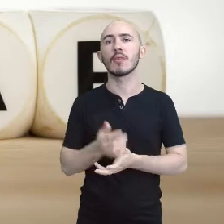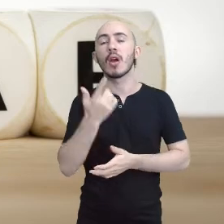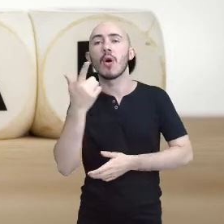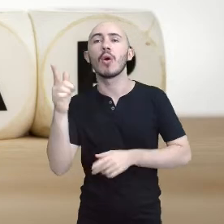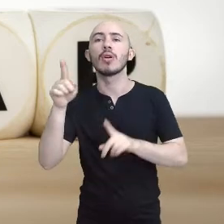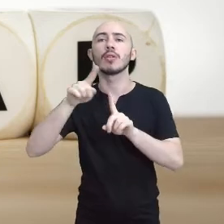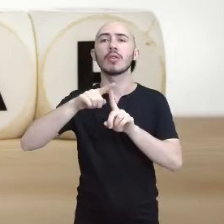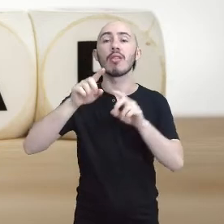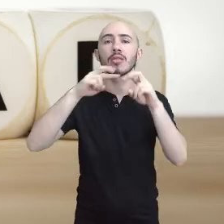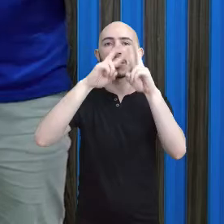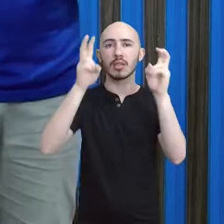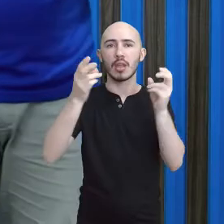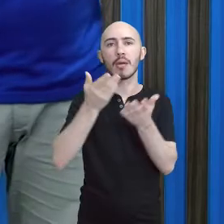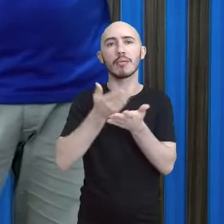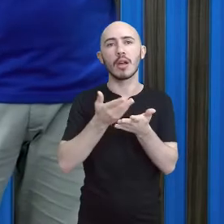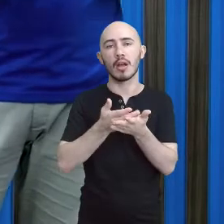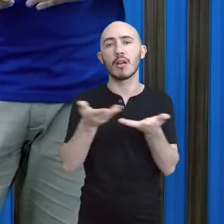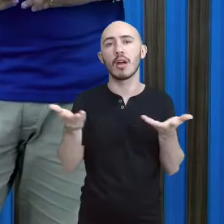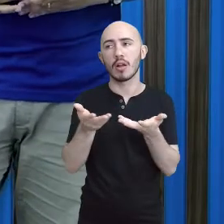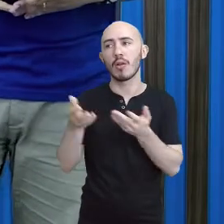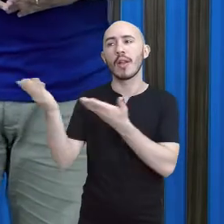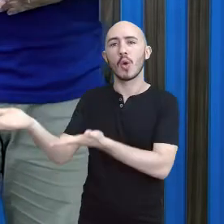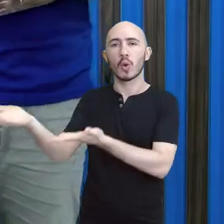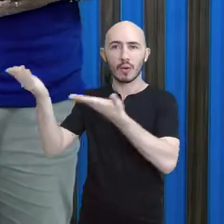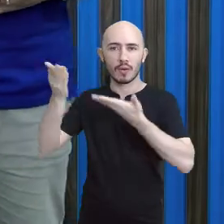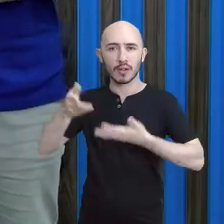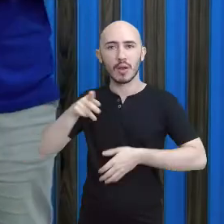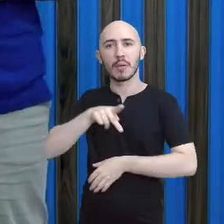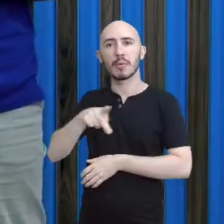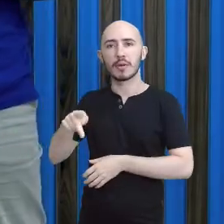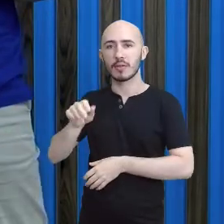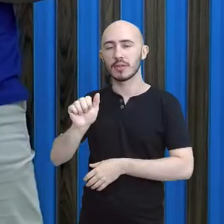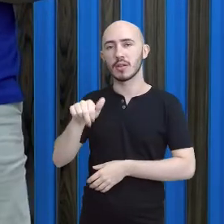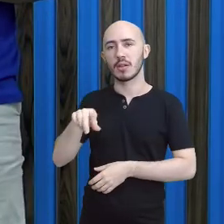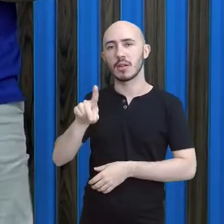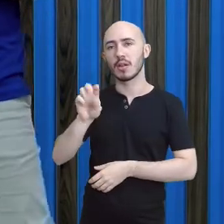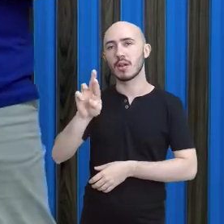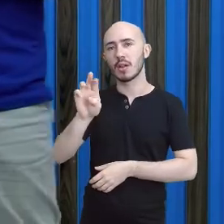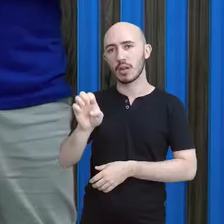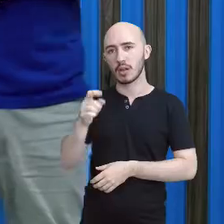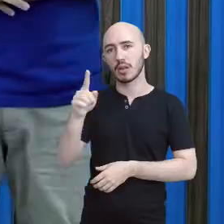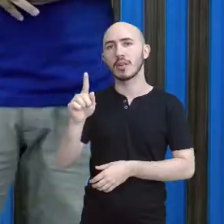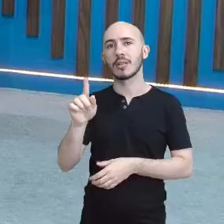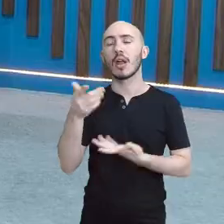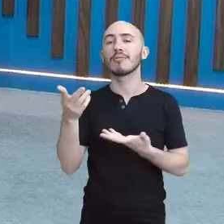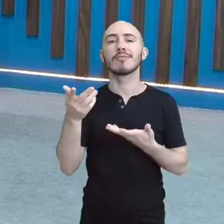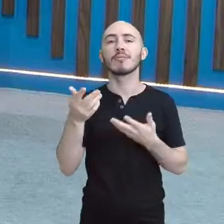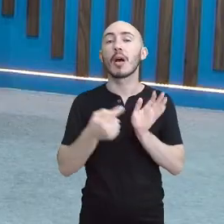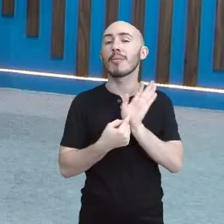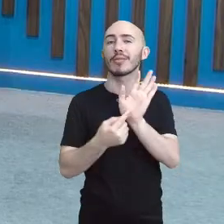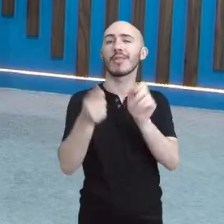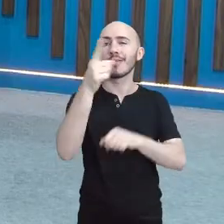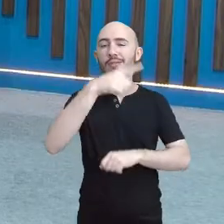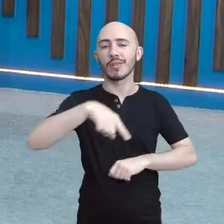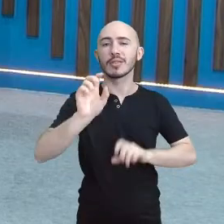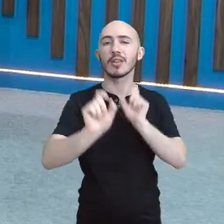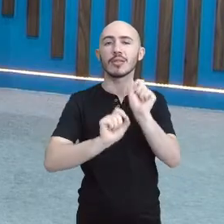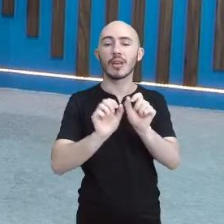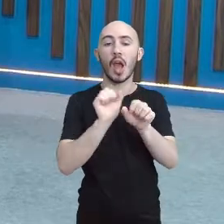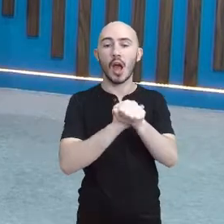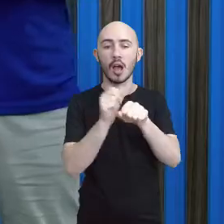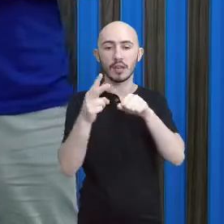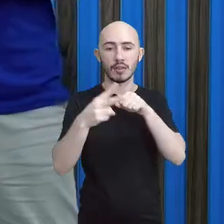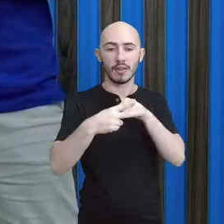parte da nossa aula, que eu quero convidar aqui à frente, o professor André Riceliano, para trabalhar com vocês advérbios de